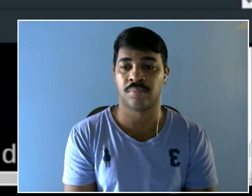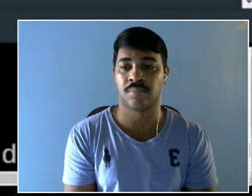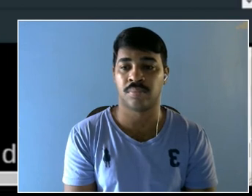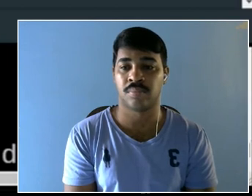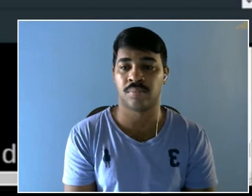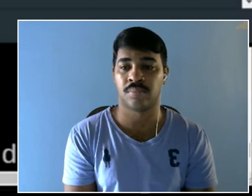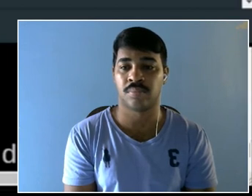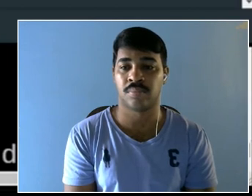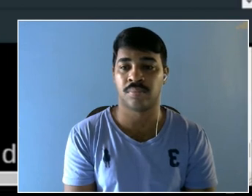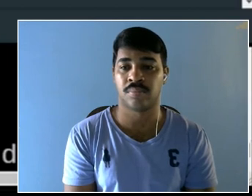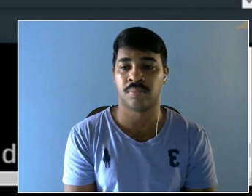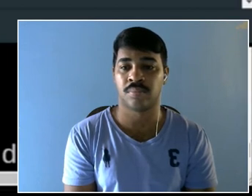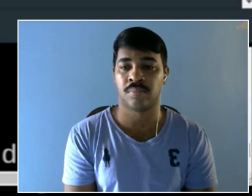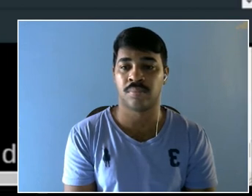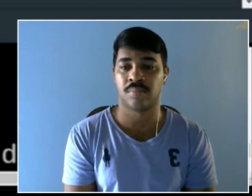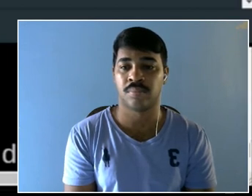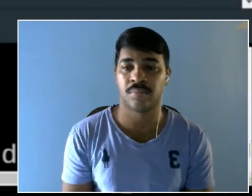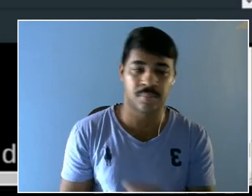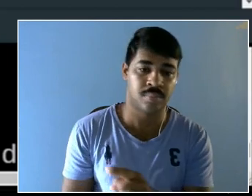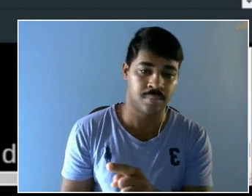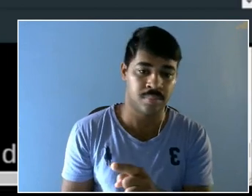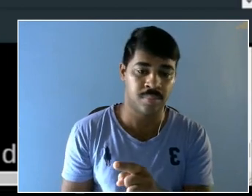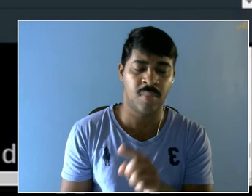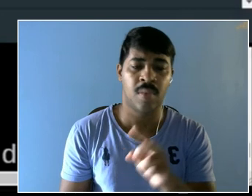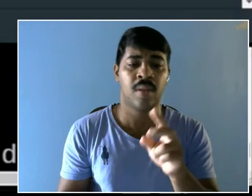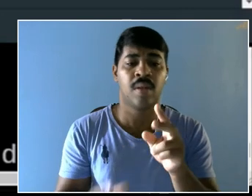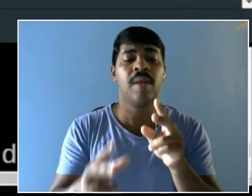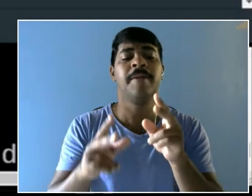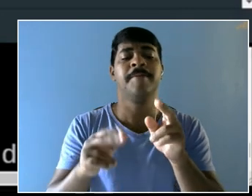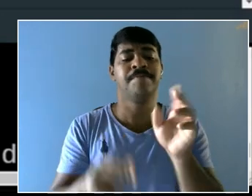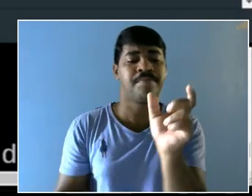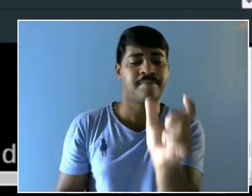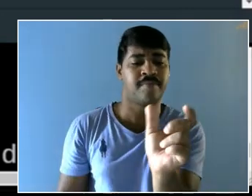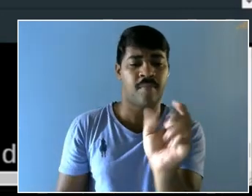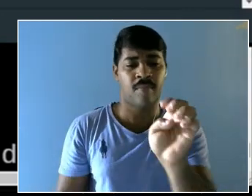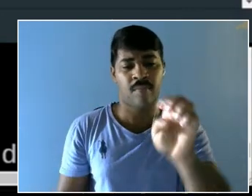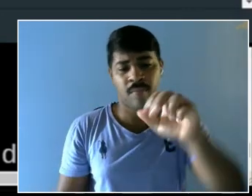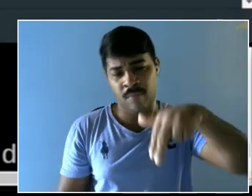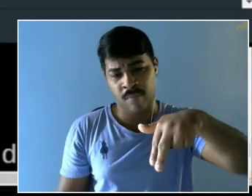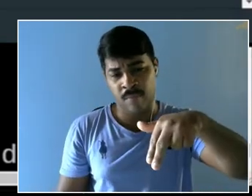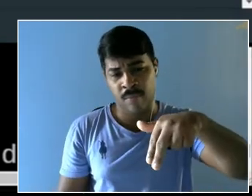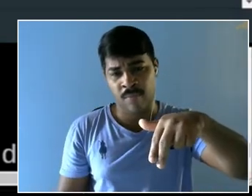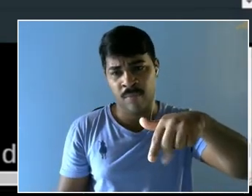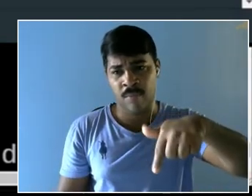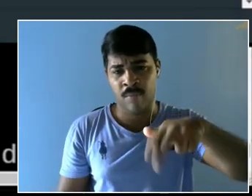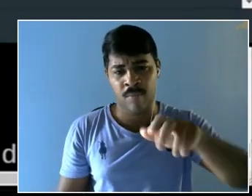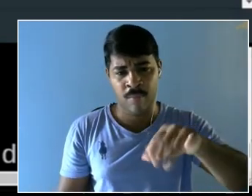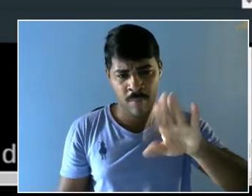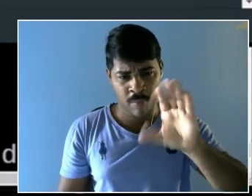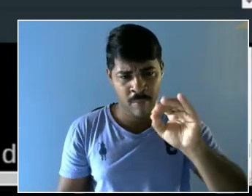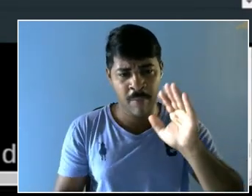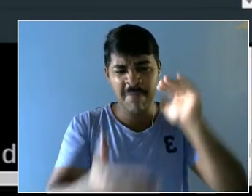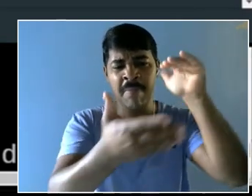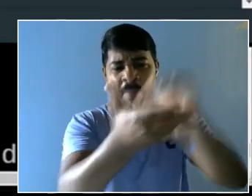Tá. Até aqui, a gente está pegando lá a ideia do C, certo? Então, no C a gente não aprendeu lá sobre